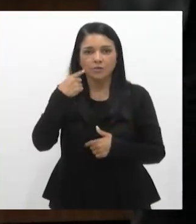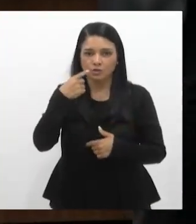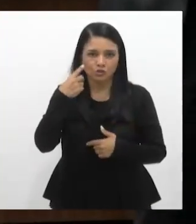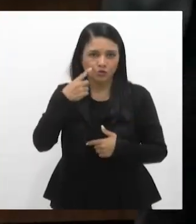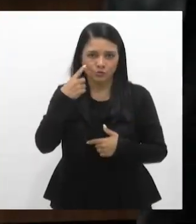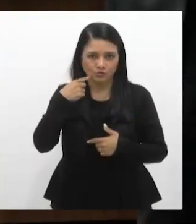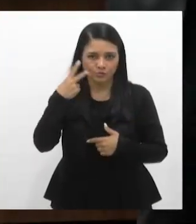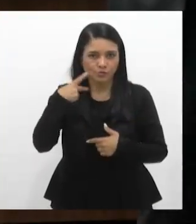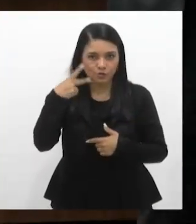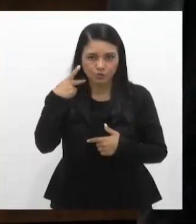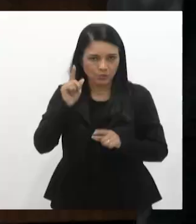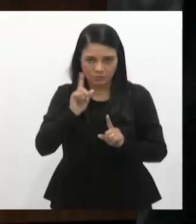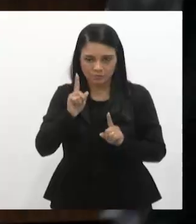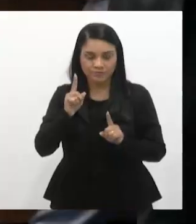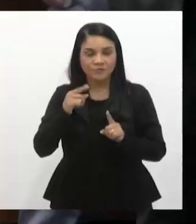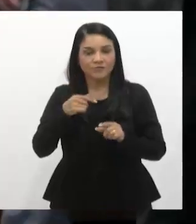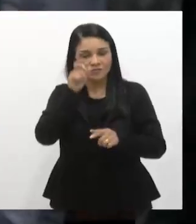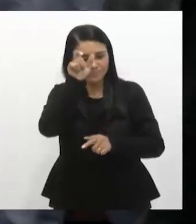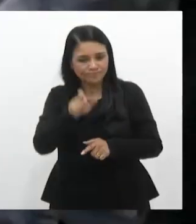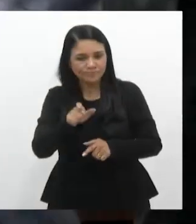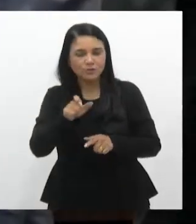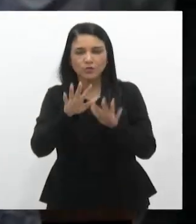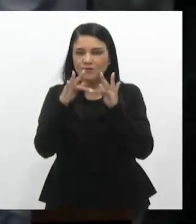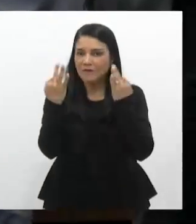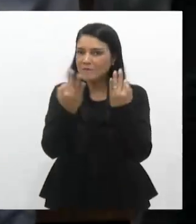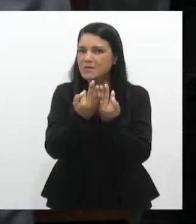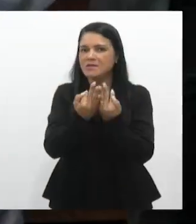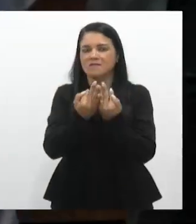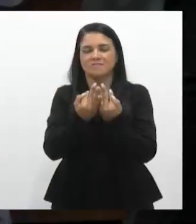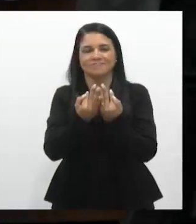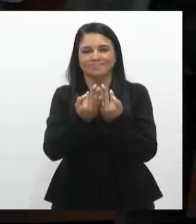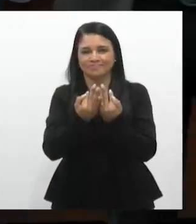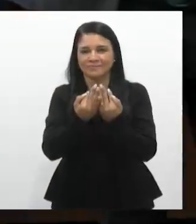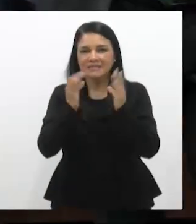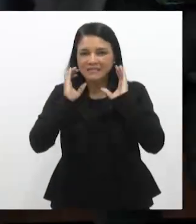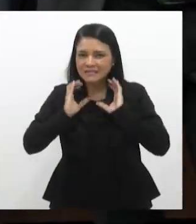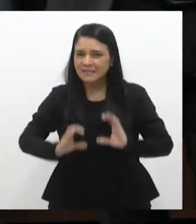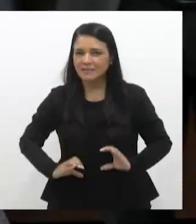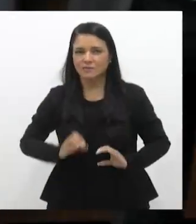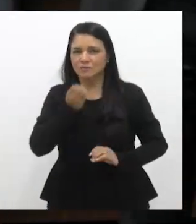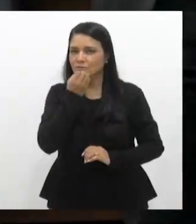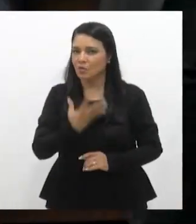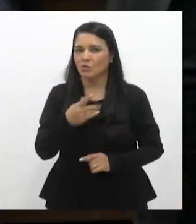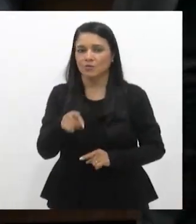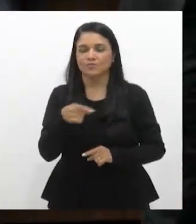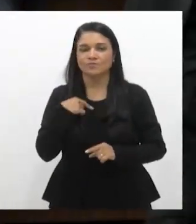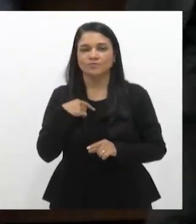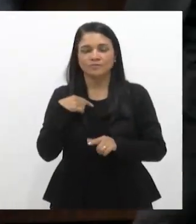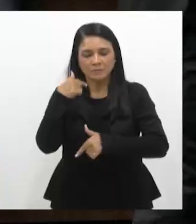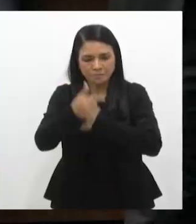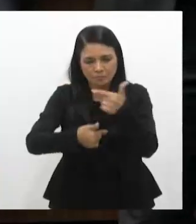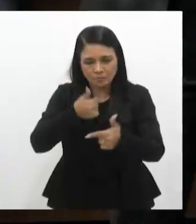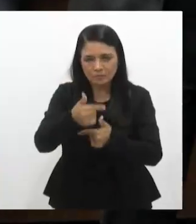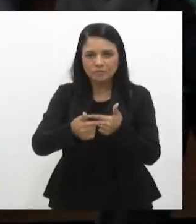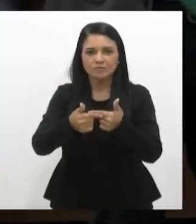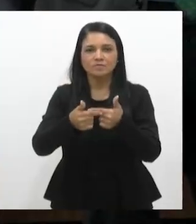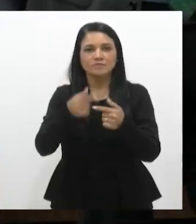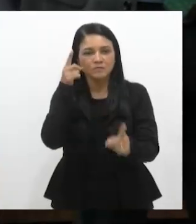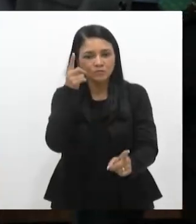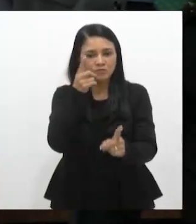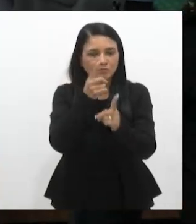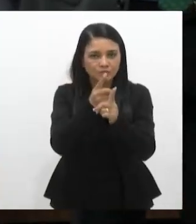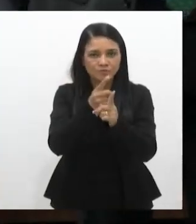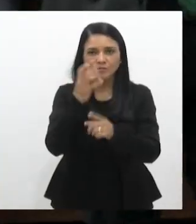ataque à família, ataque ao cidadão de bem. E cobrar que o mesmo empenho que tiveram para descobrir quem